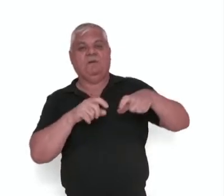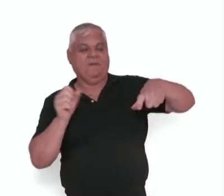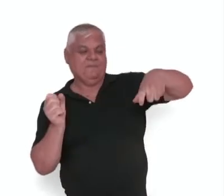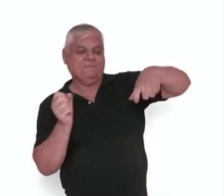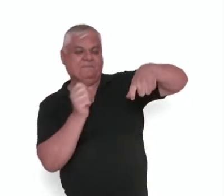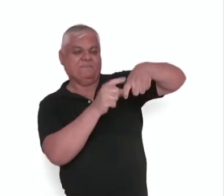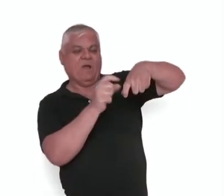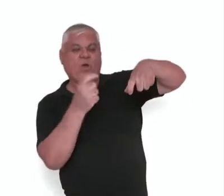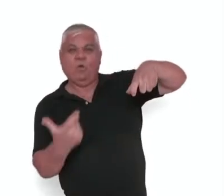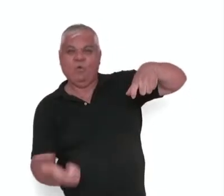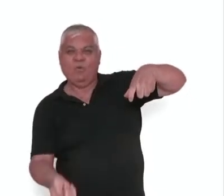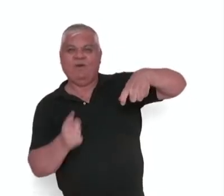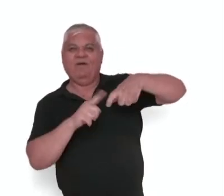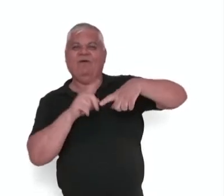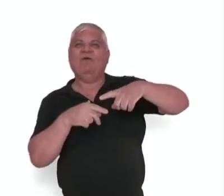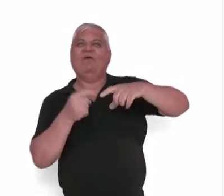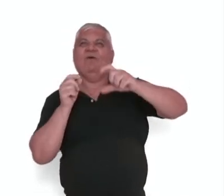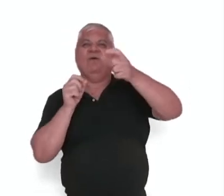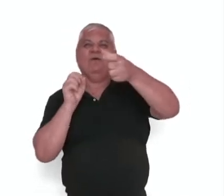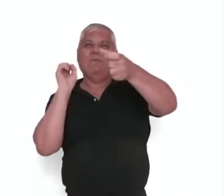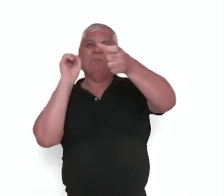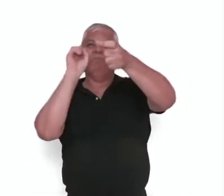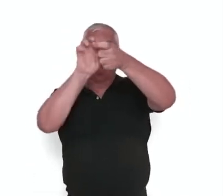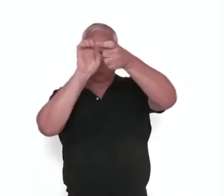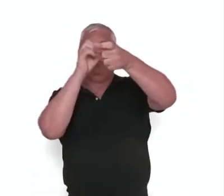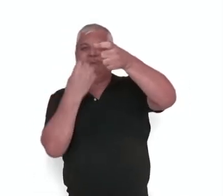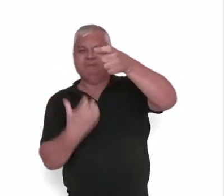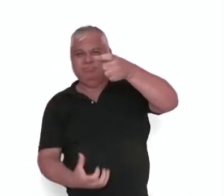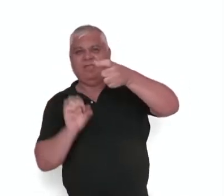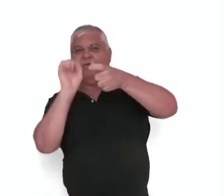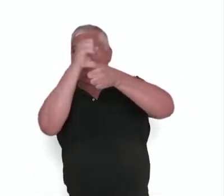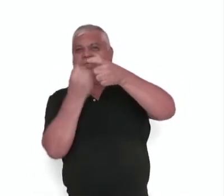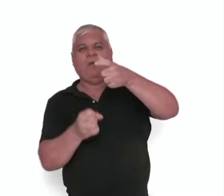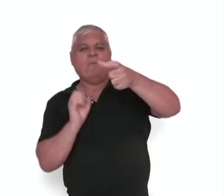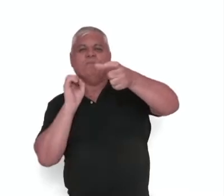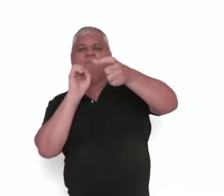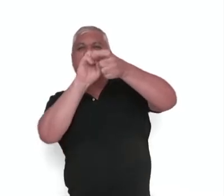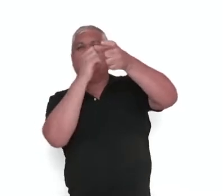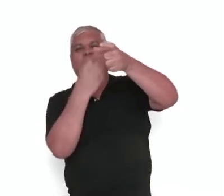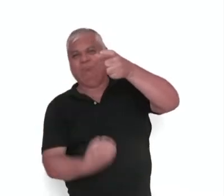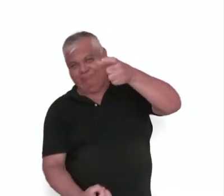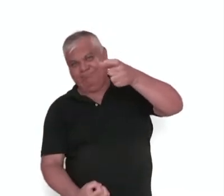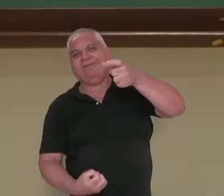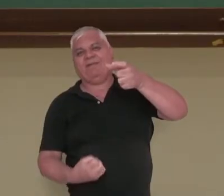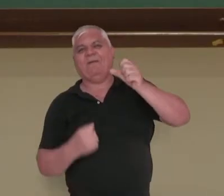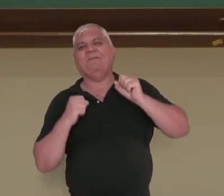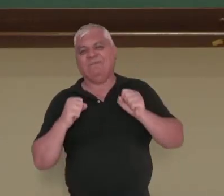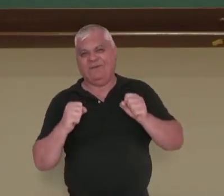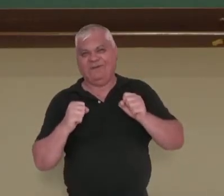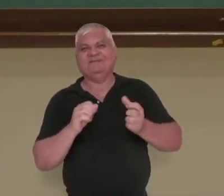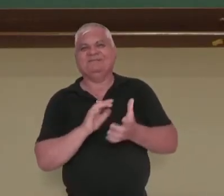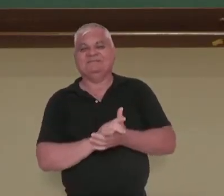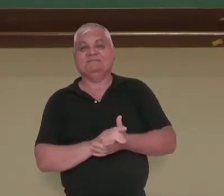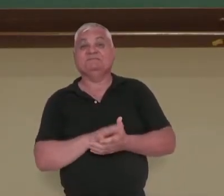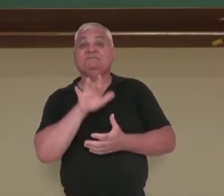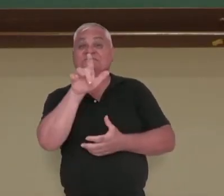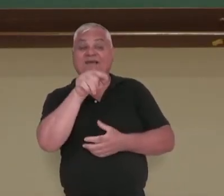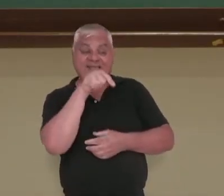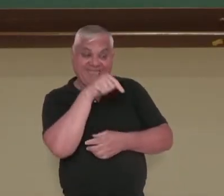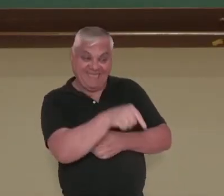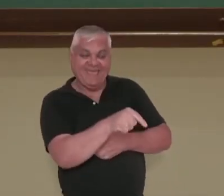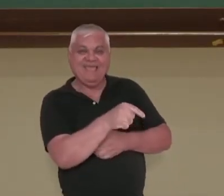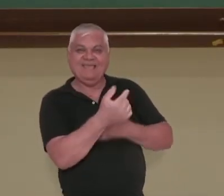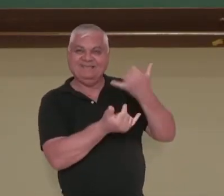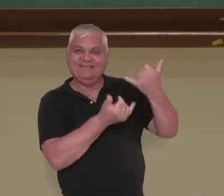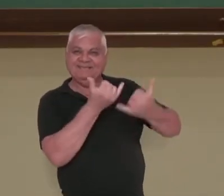realizado corretamente ou uma bola que acertou o aro da cesta de basquetebol. Então, para esse tipo de jogo, nós